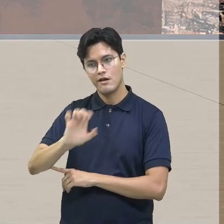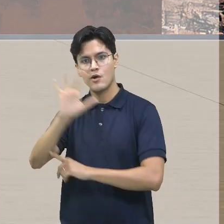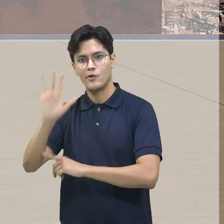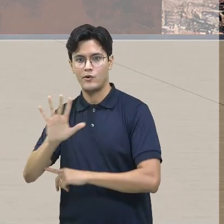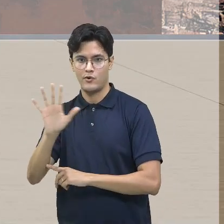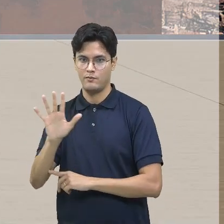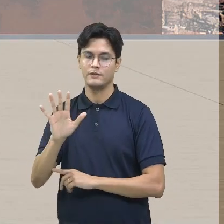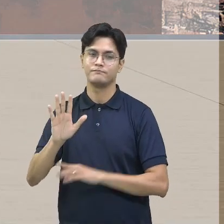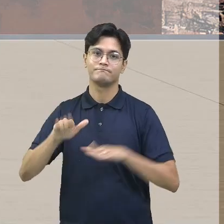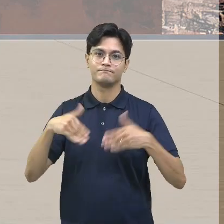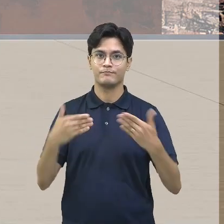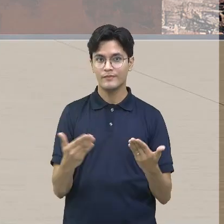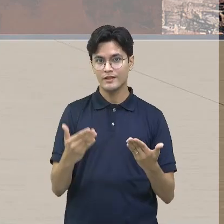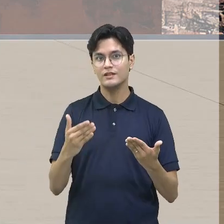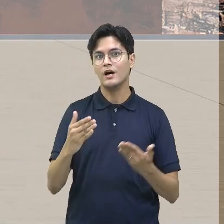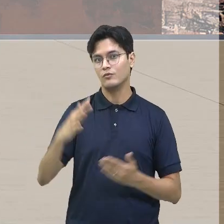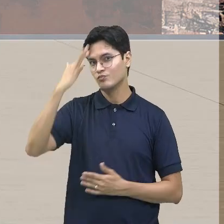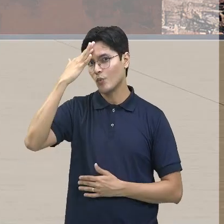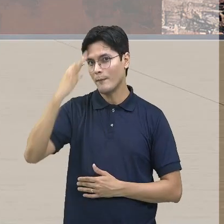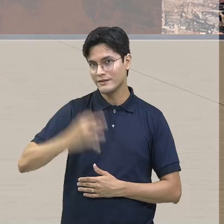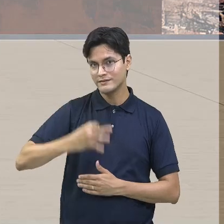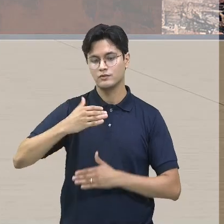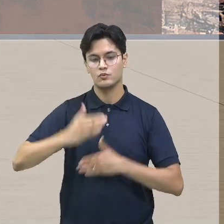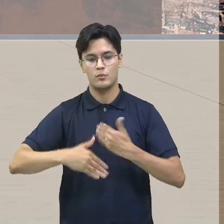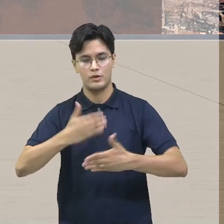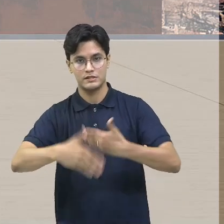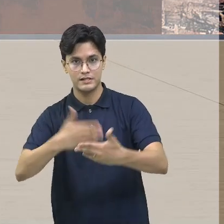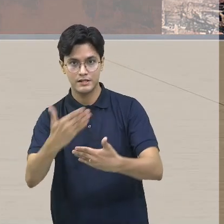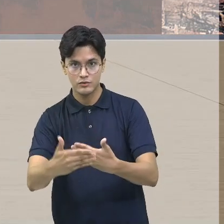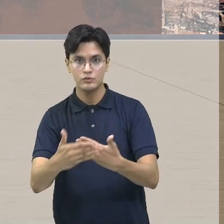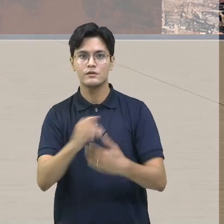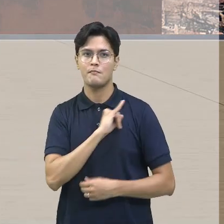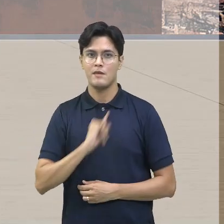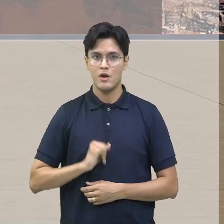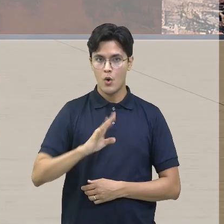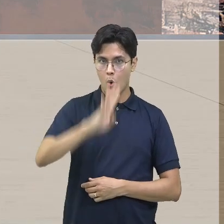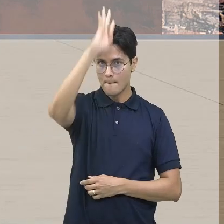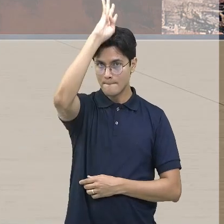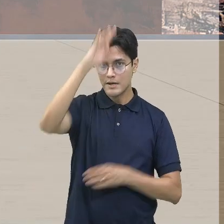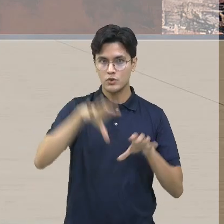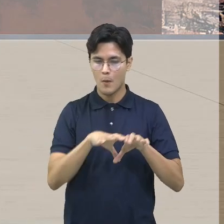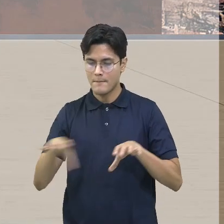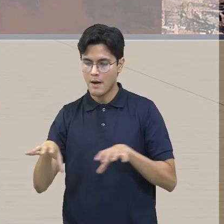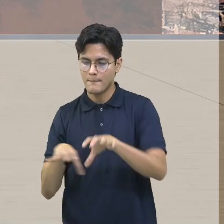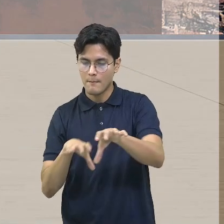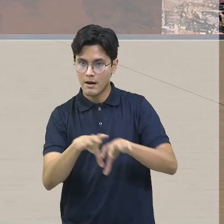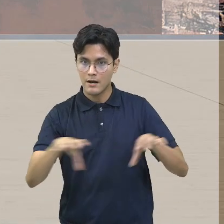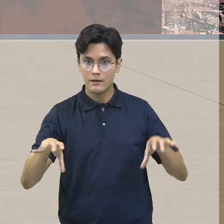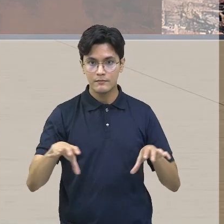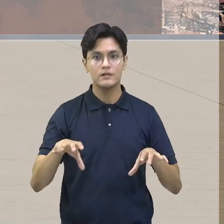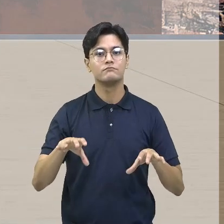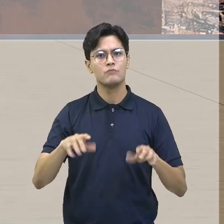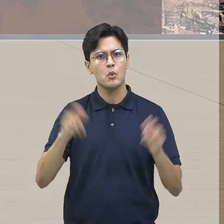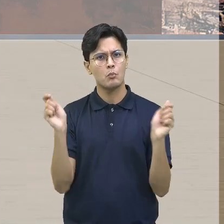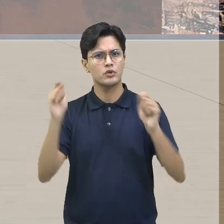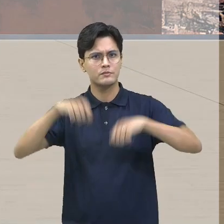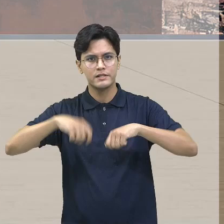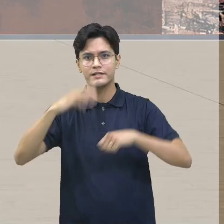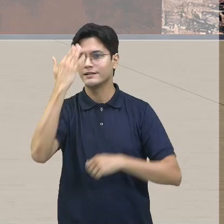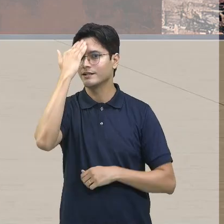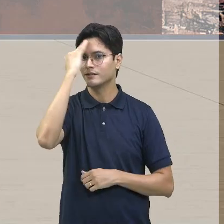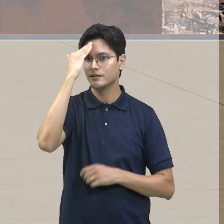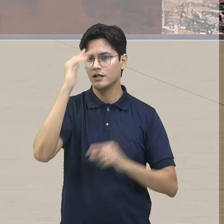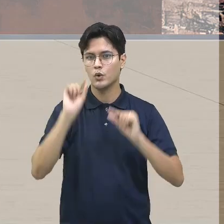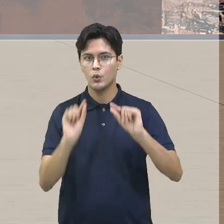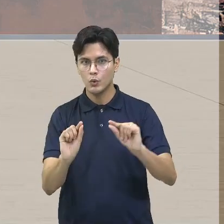esse processo de fragmentação do Império Romano nos ajuda a compreender o processo de